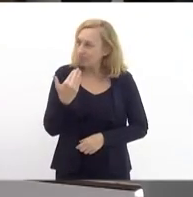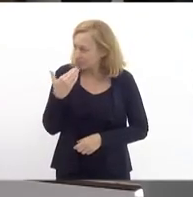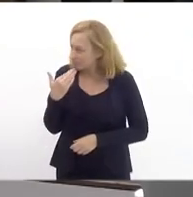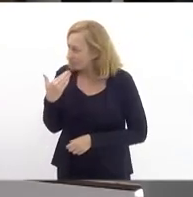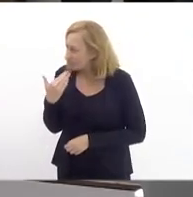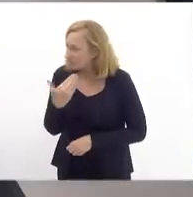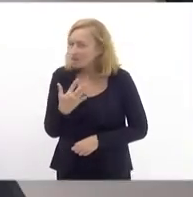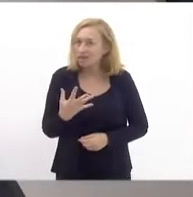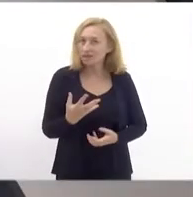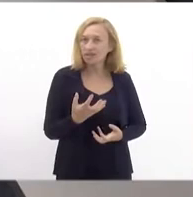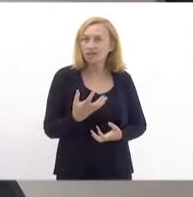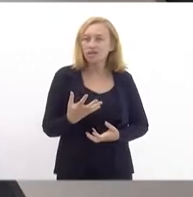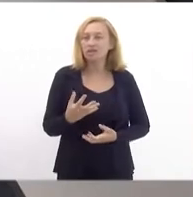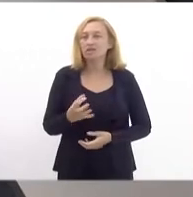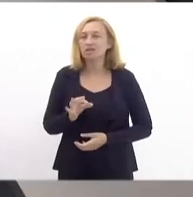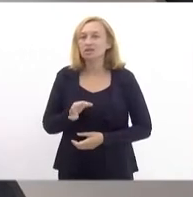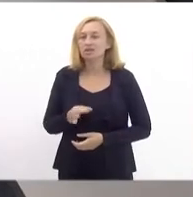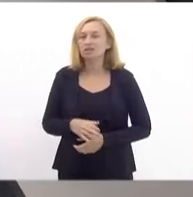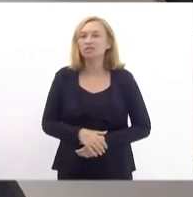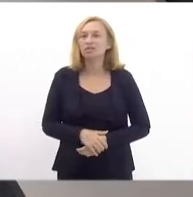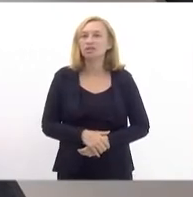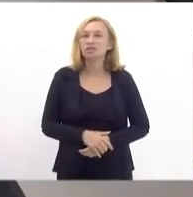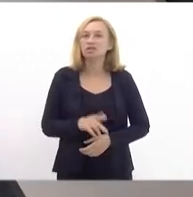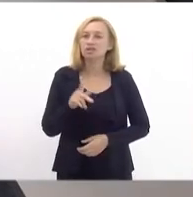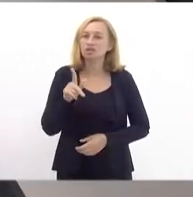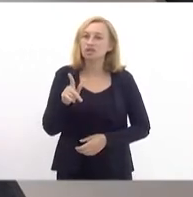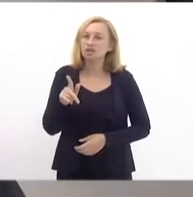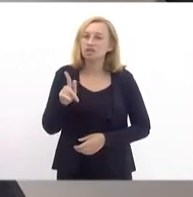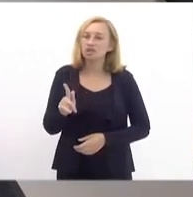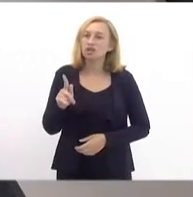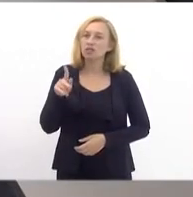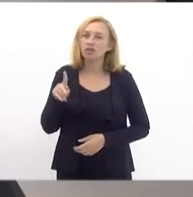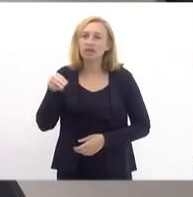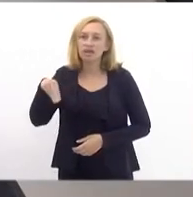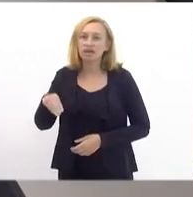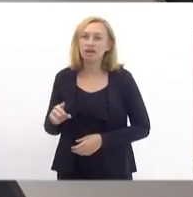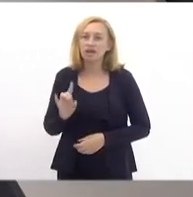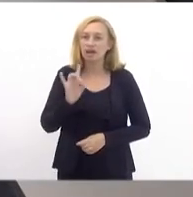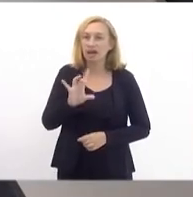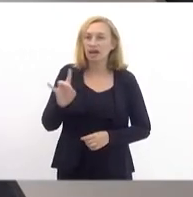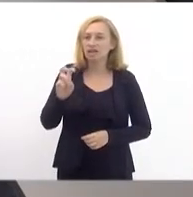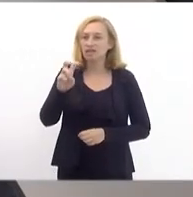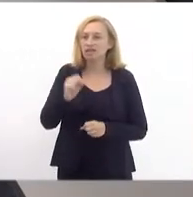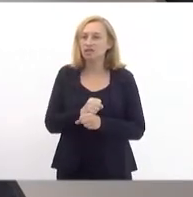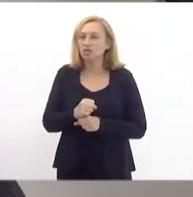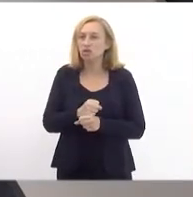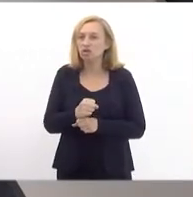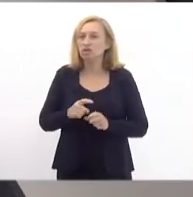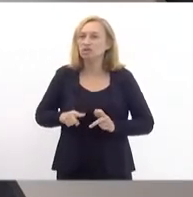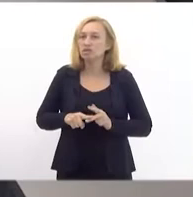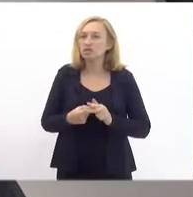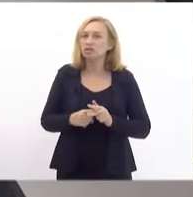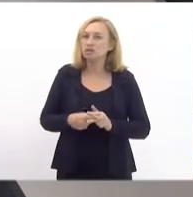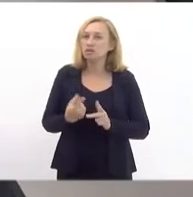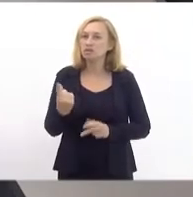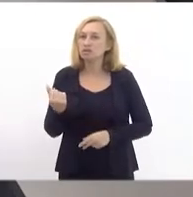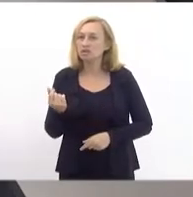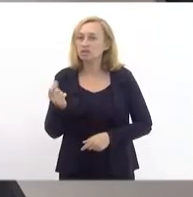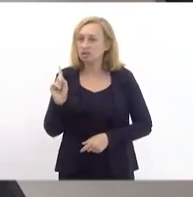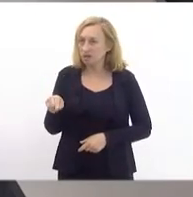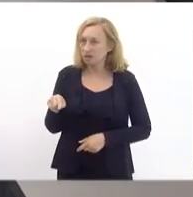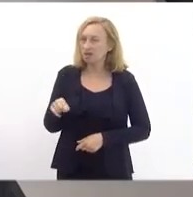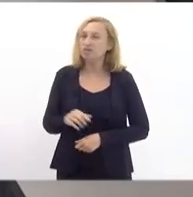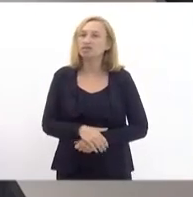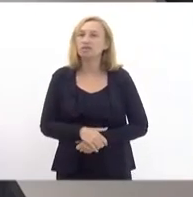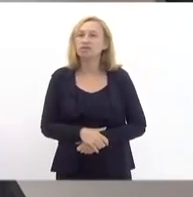entendemos perfeitamente que o reajuste é feito de acordo com o IGPM, cada 5 anos é que se faz a revisão tarifária, né?